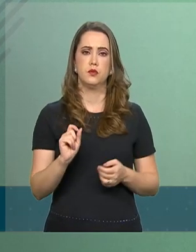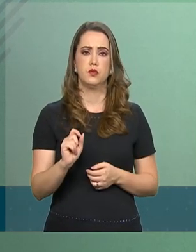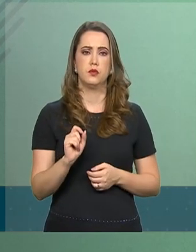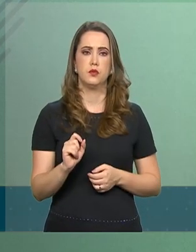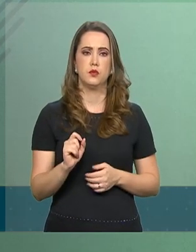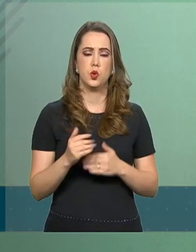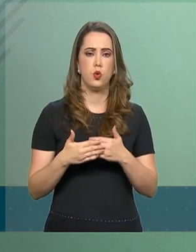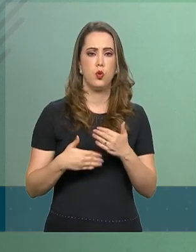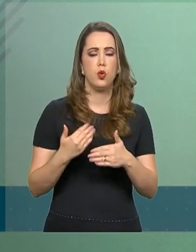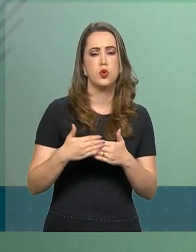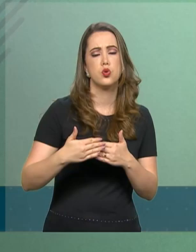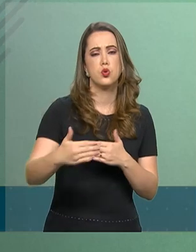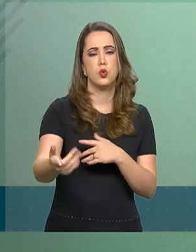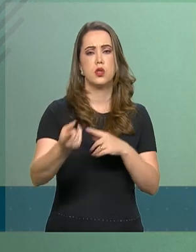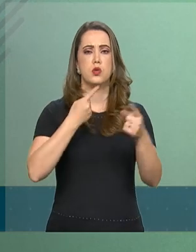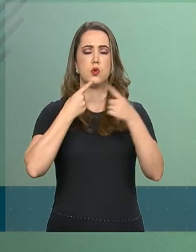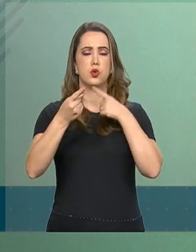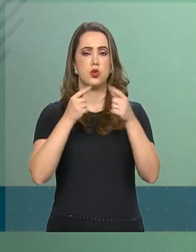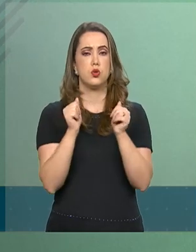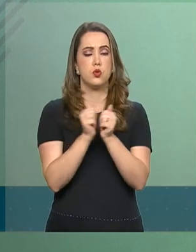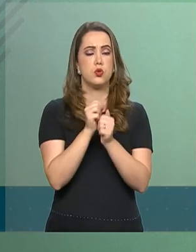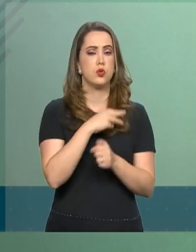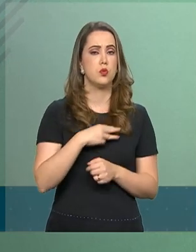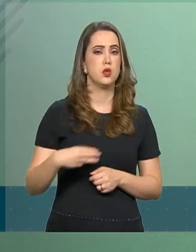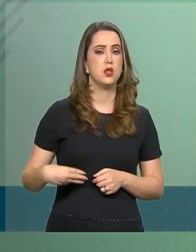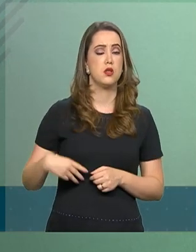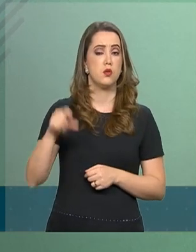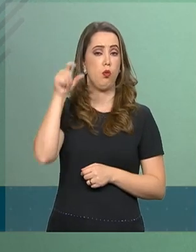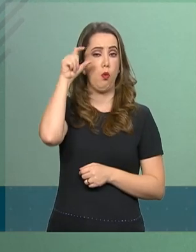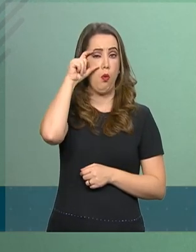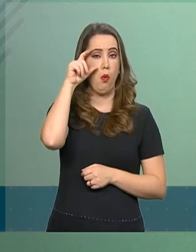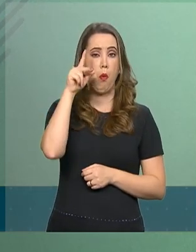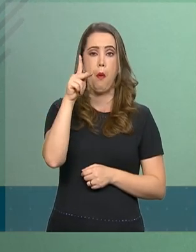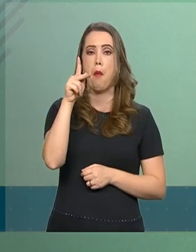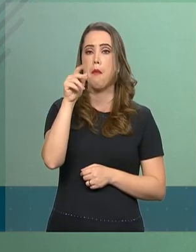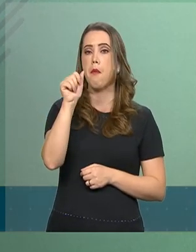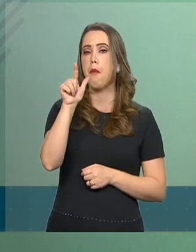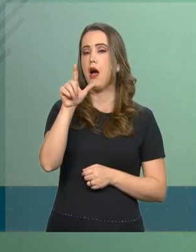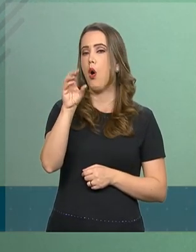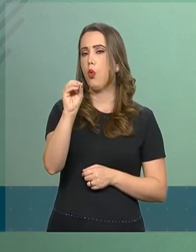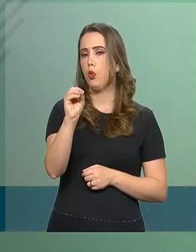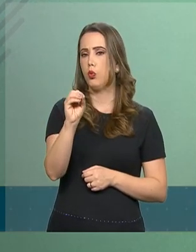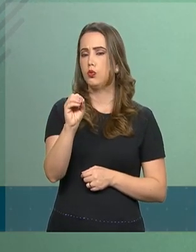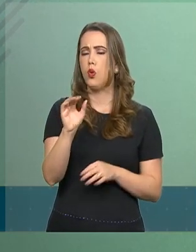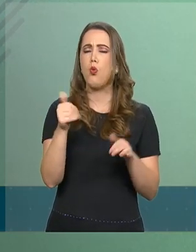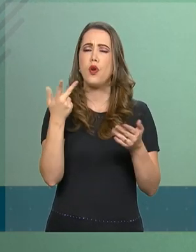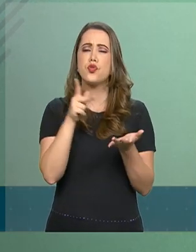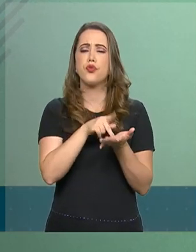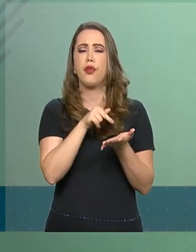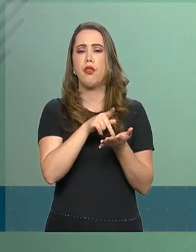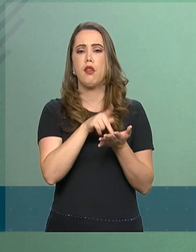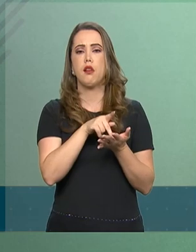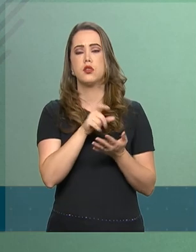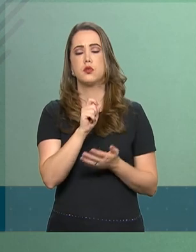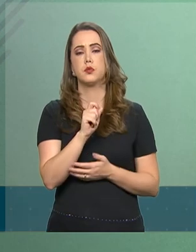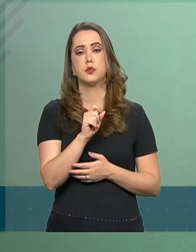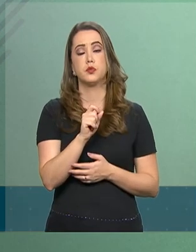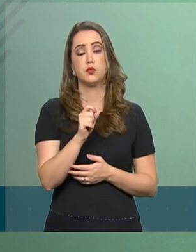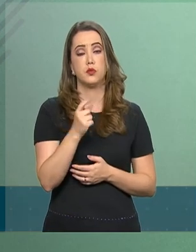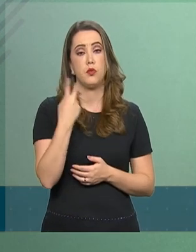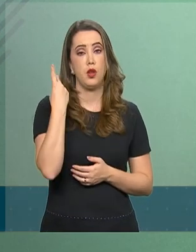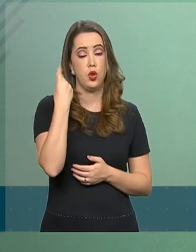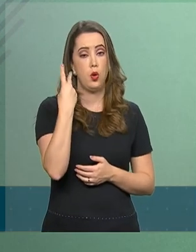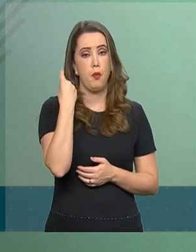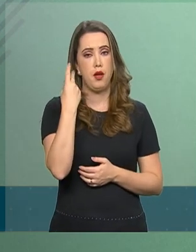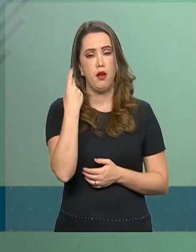continuar discutindo com o nosso ministro paulo guedes quais são as verdadeiras e naturais